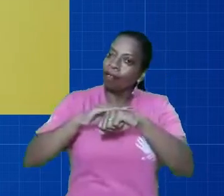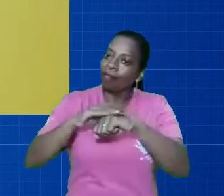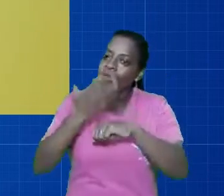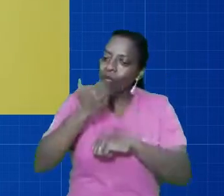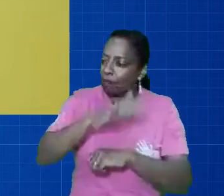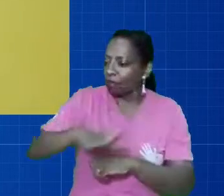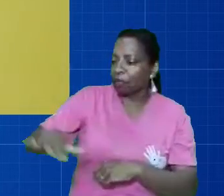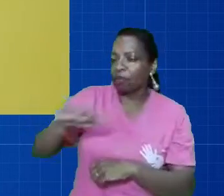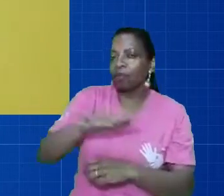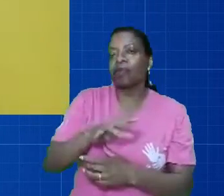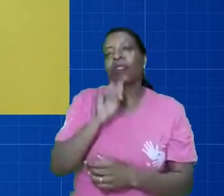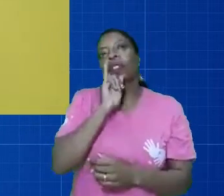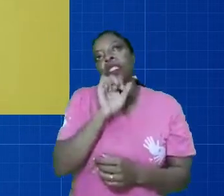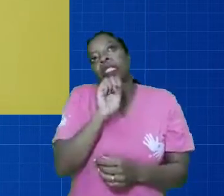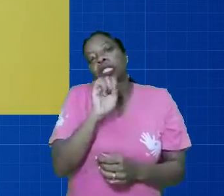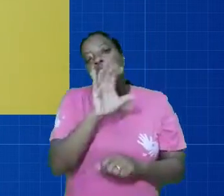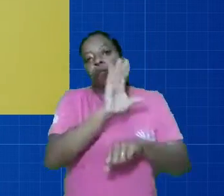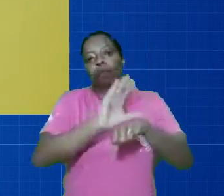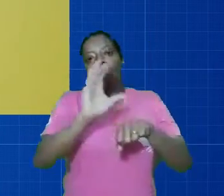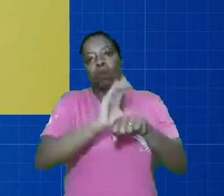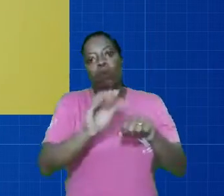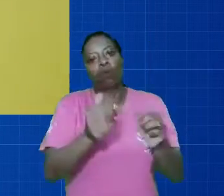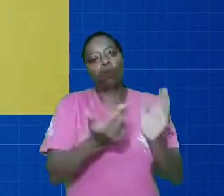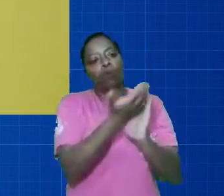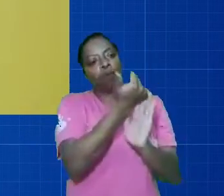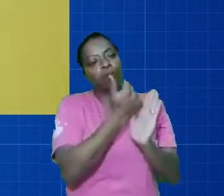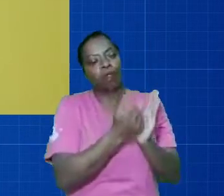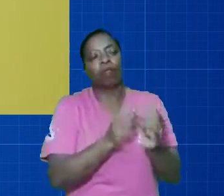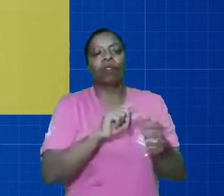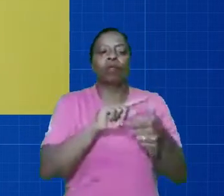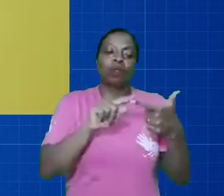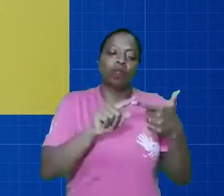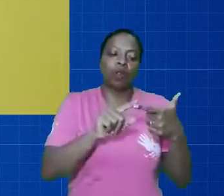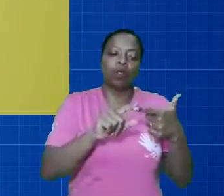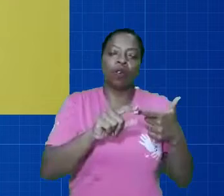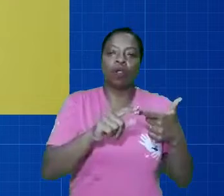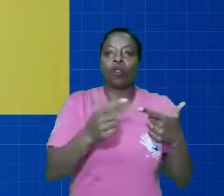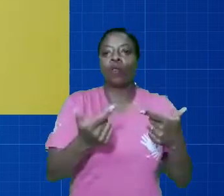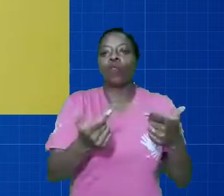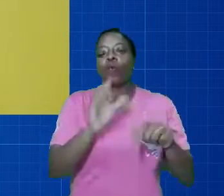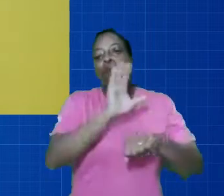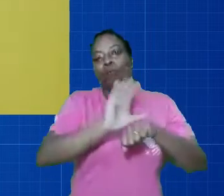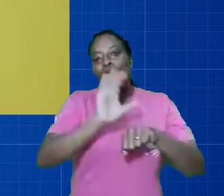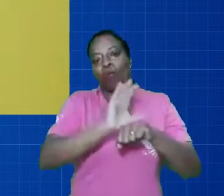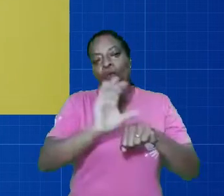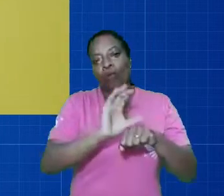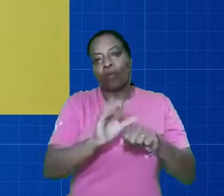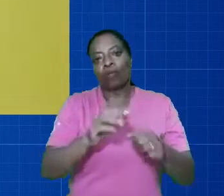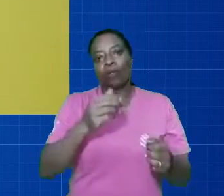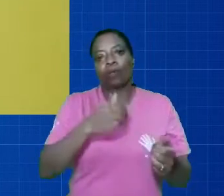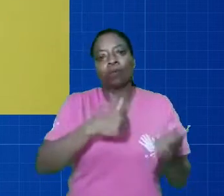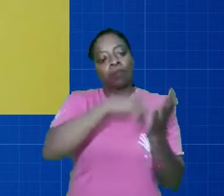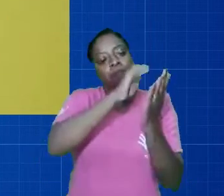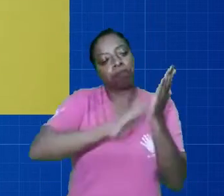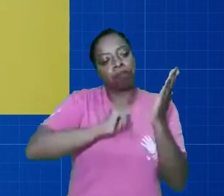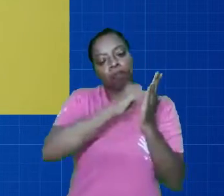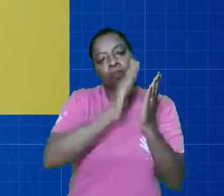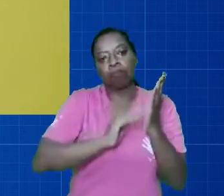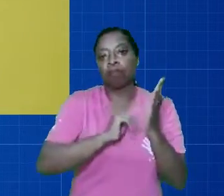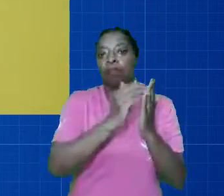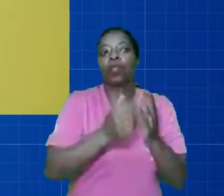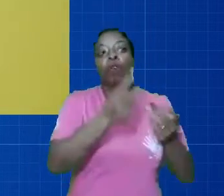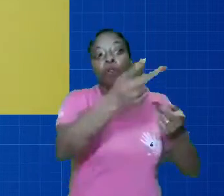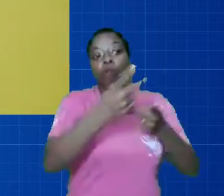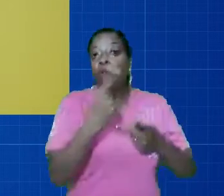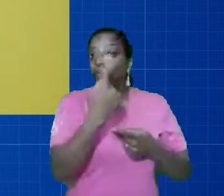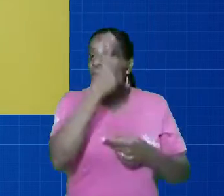de gravura, né, alguém que fizesse gravura. E essa pessoa contava um pouco do seu trabalho, da experiência que